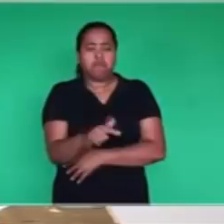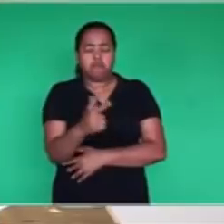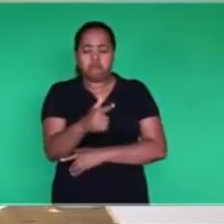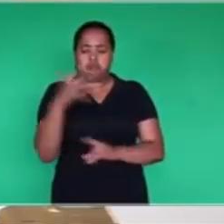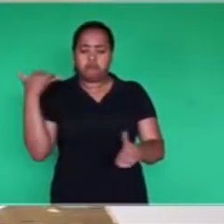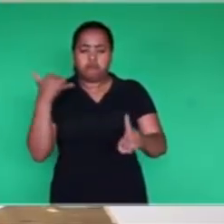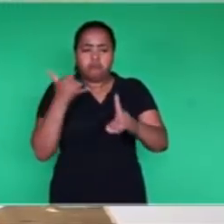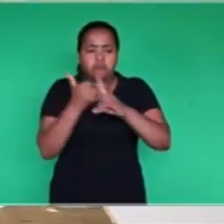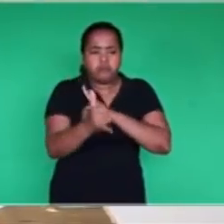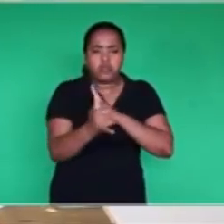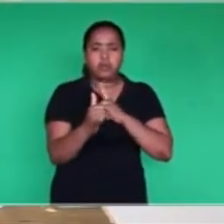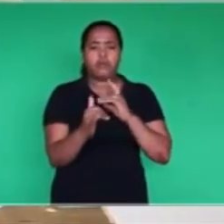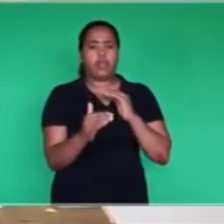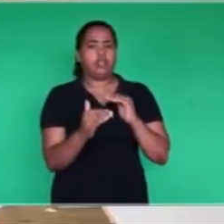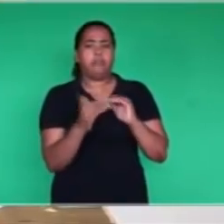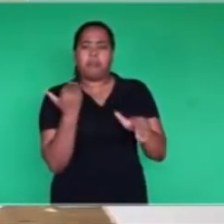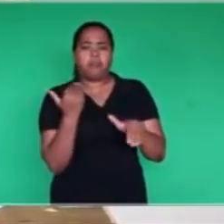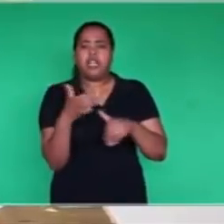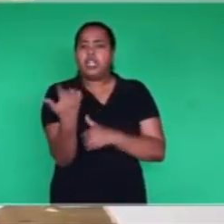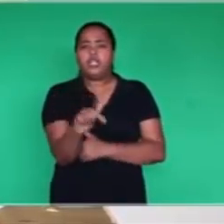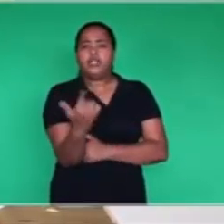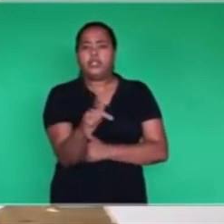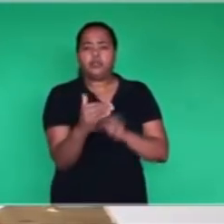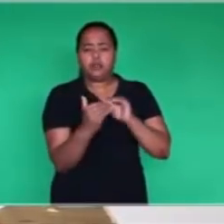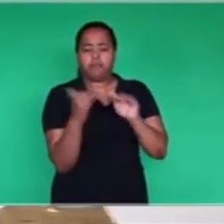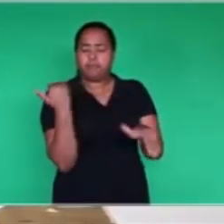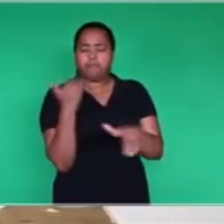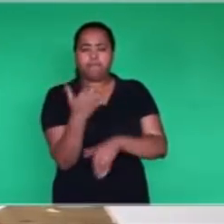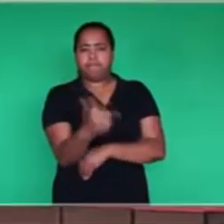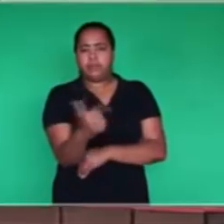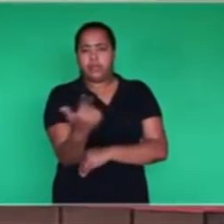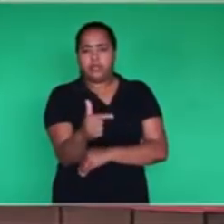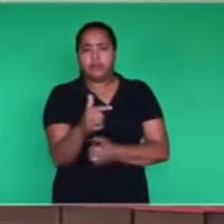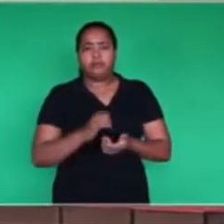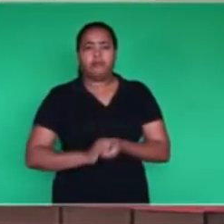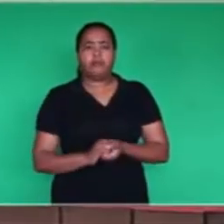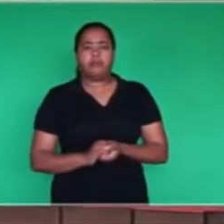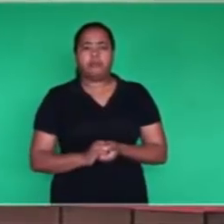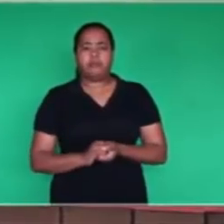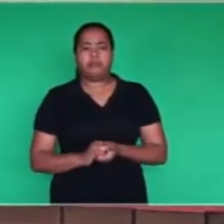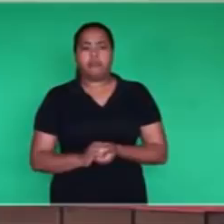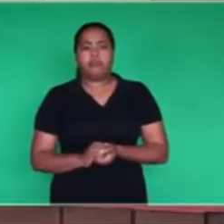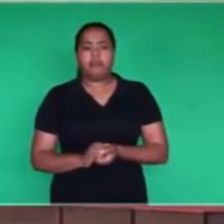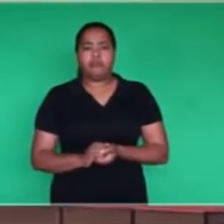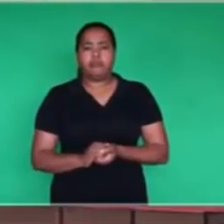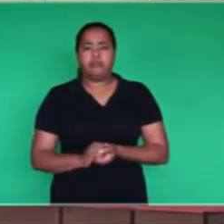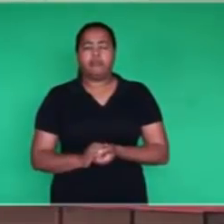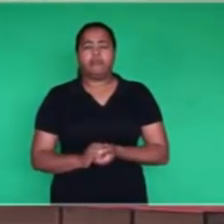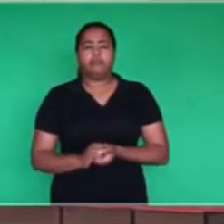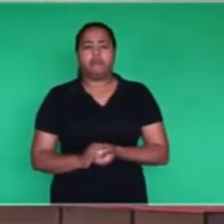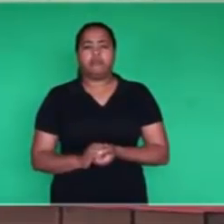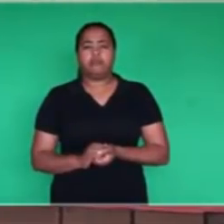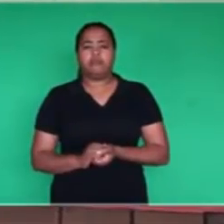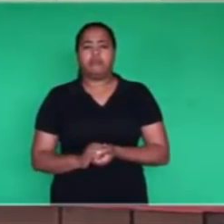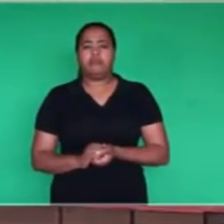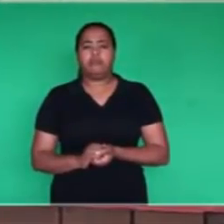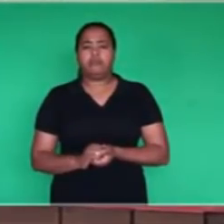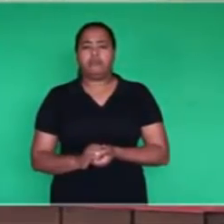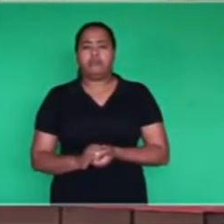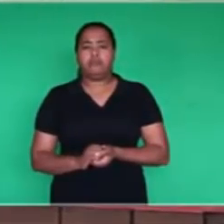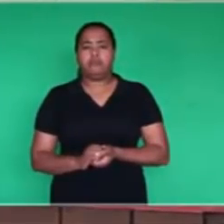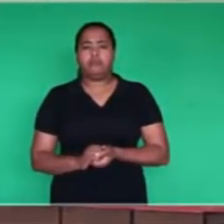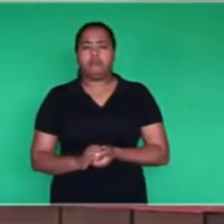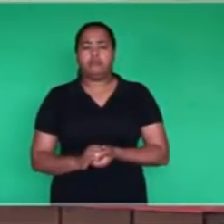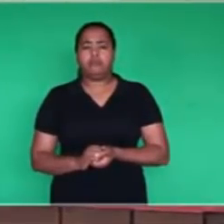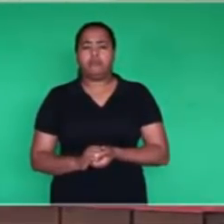falando a respeito do juízo sobre a carne. Vamos continuar. Banquete de Ezequiel. Pode continuar. Banquete de Ezequiel. Ezequiel